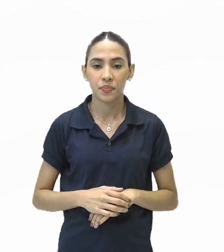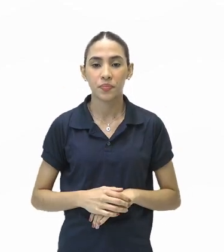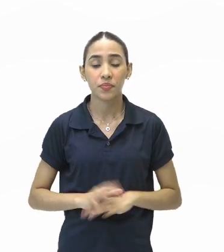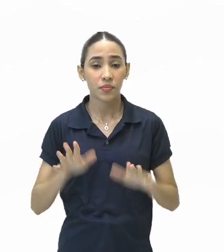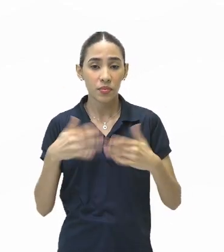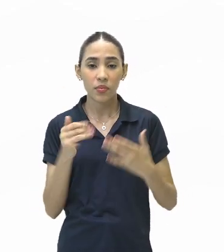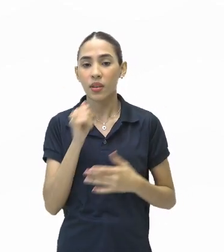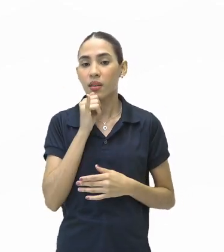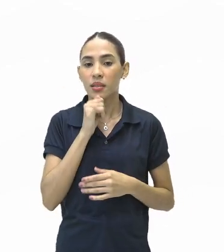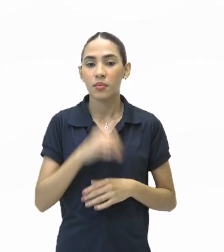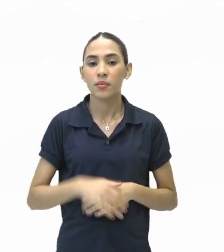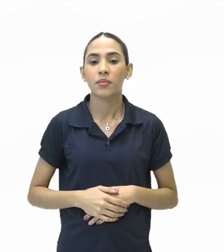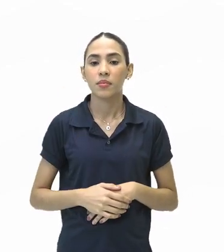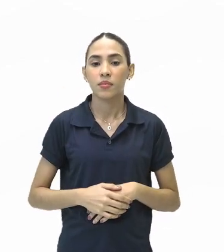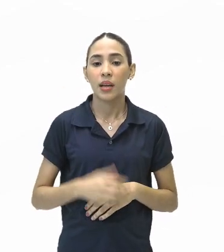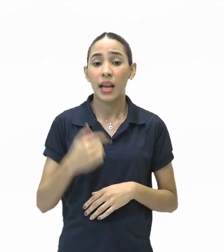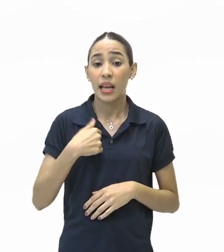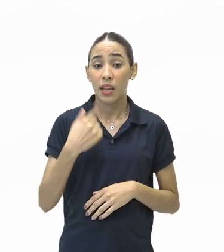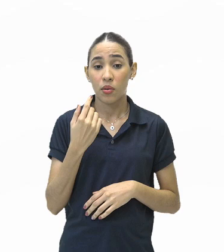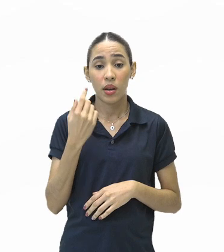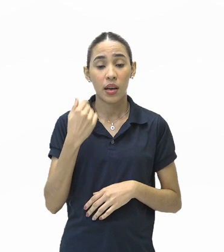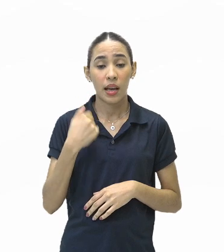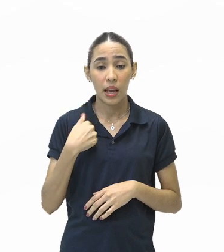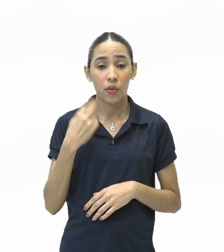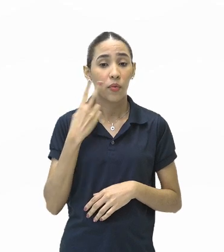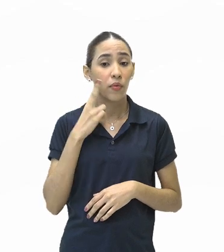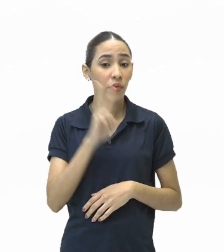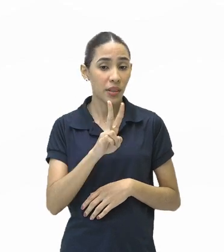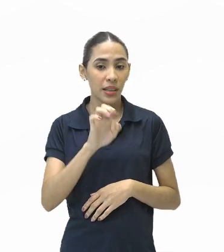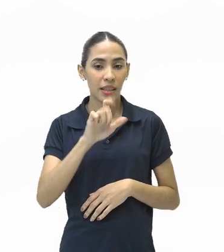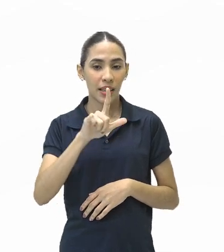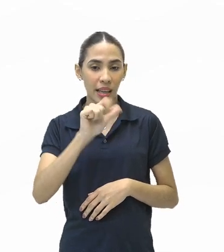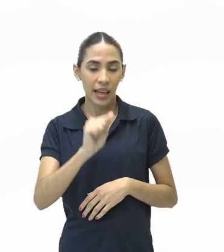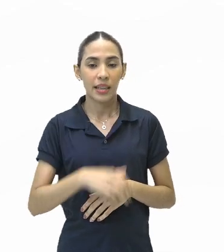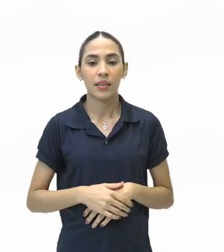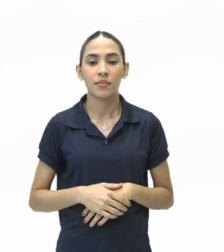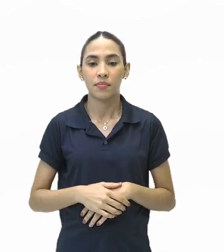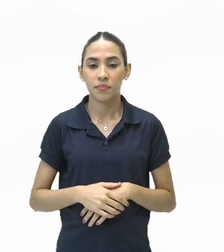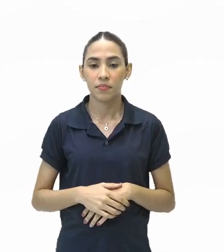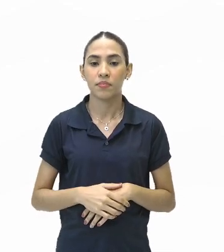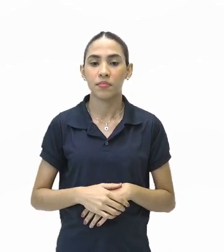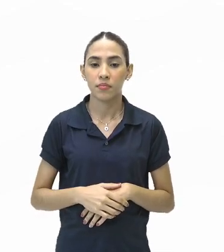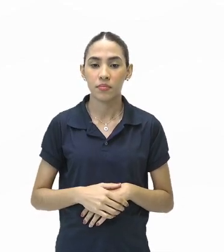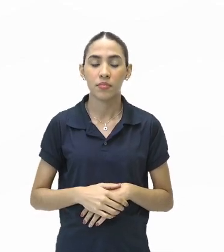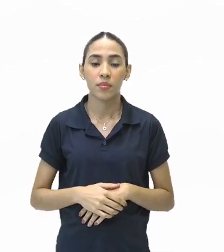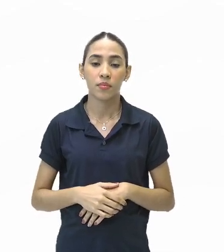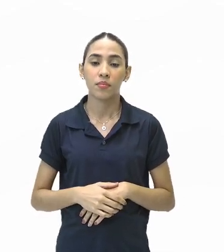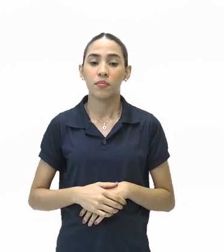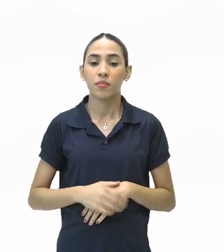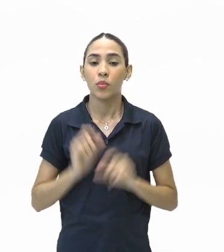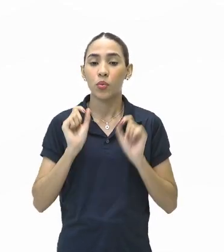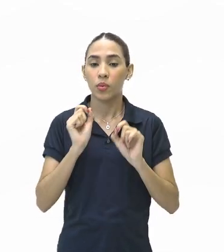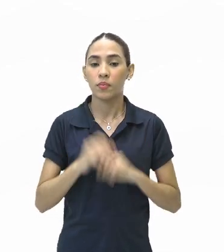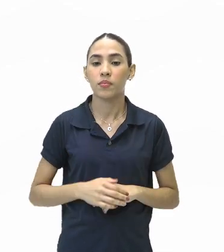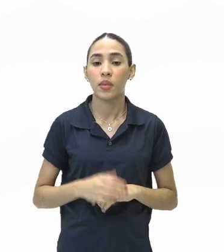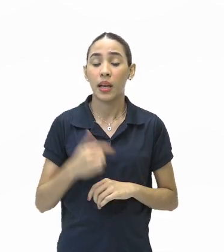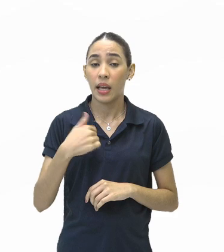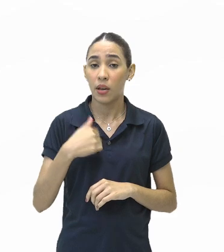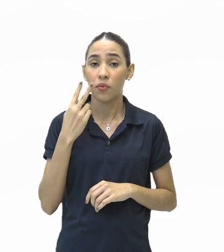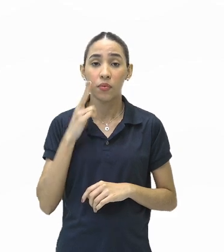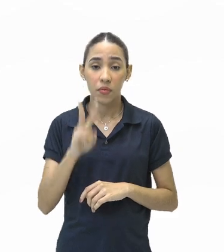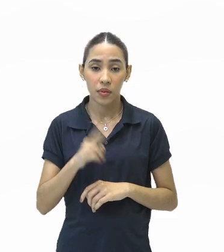Então, olha só, eu vi ela. A gente pode até falar isso no informal aqui, né? Mas o ideal, o correto é o quê? Eu a